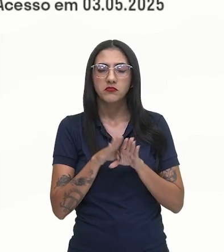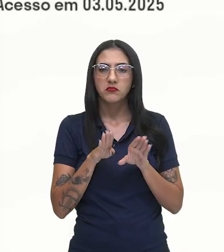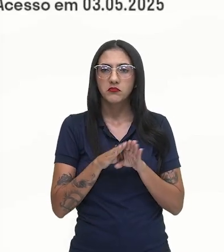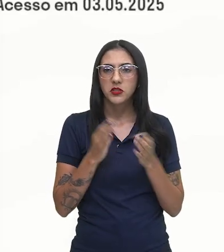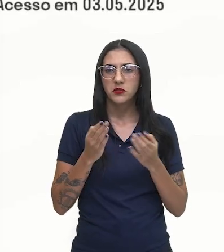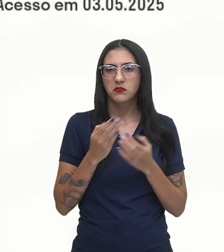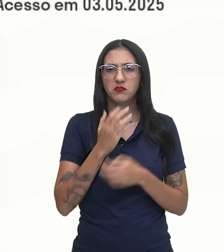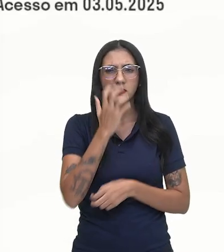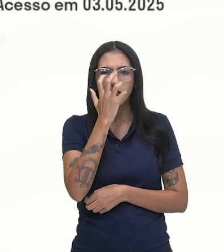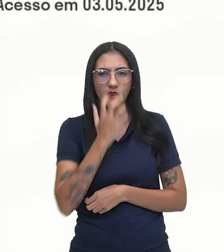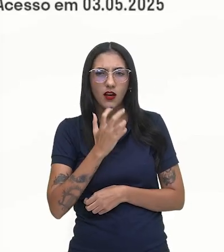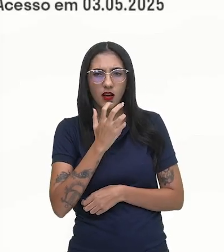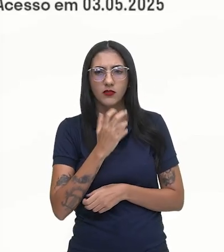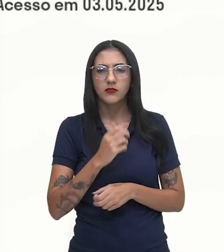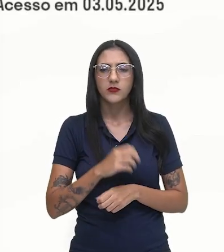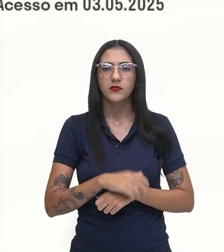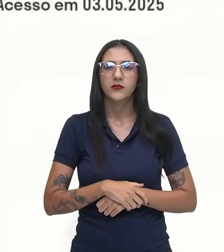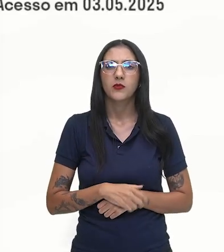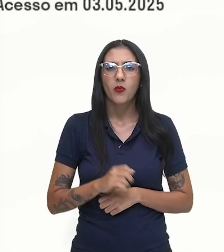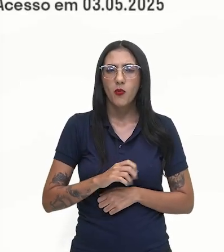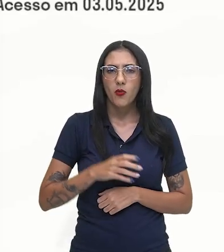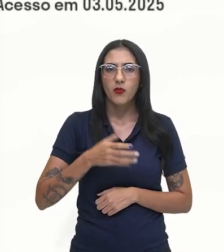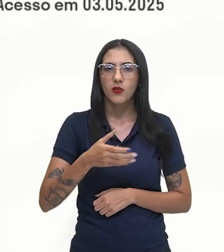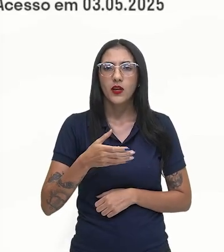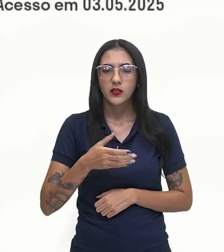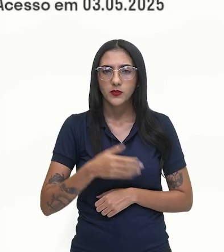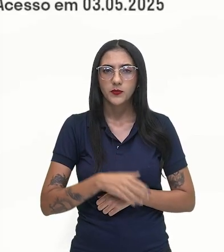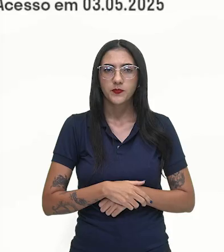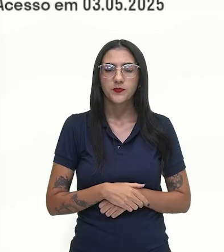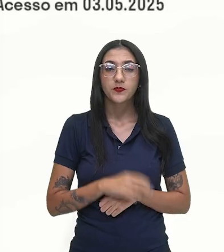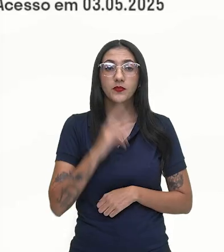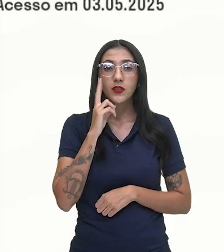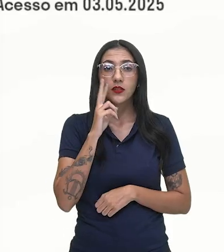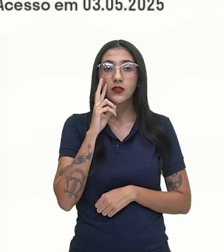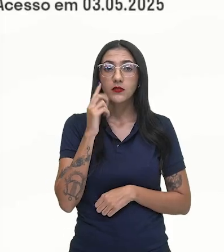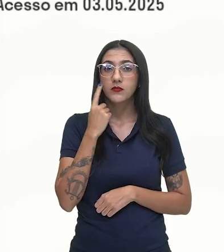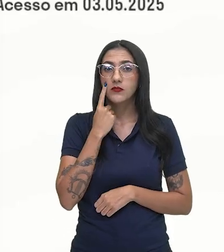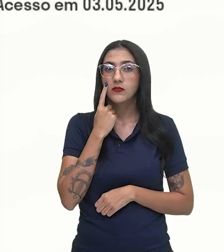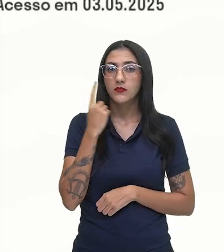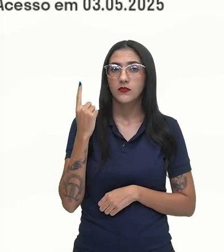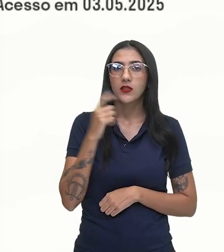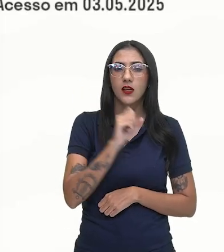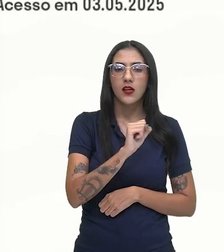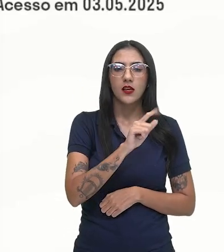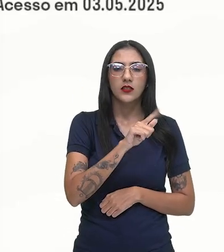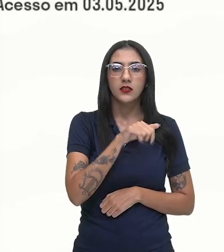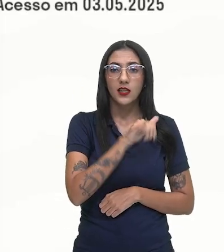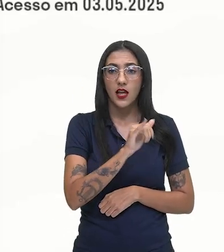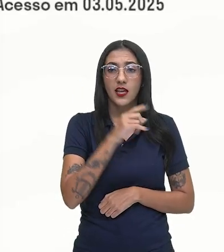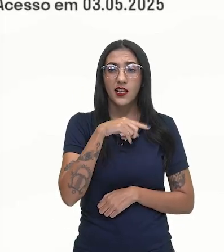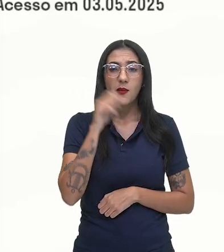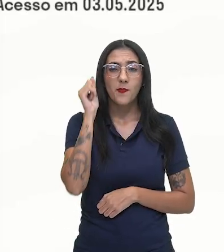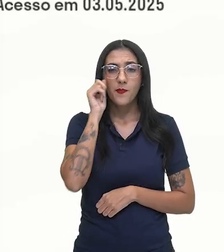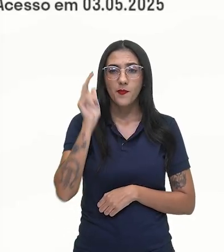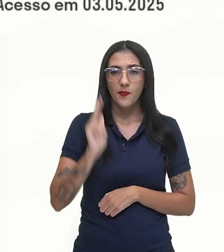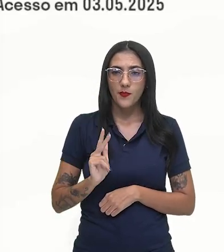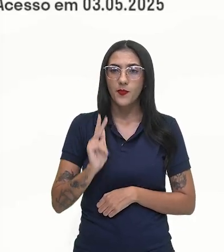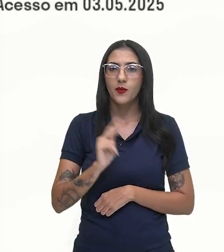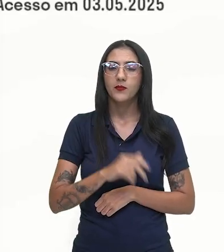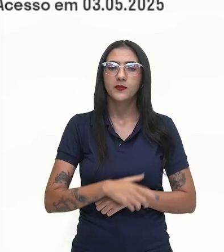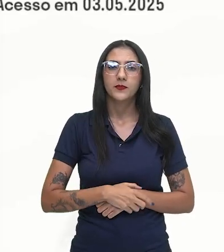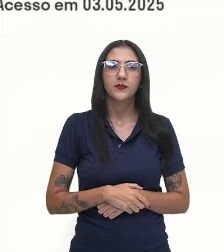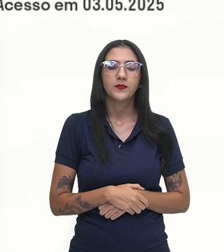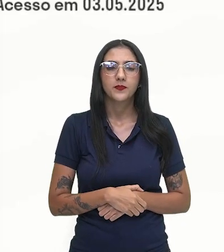é bravo, feroz, né? E lembra, sly é astuto, ok? Se